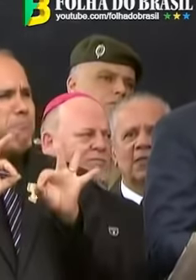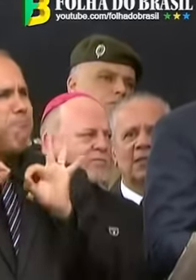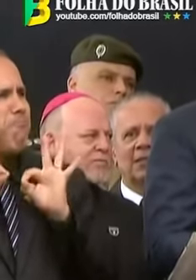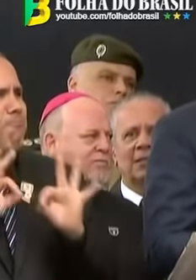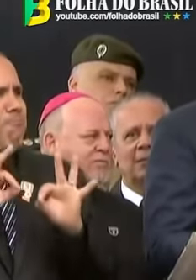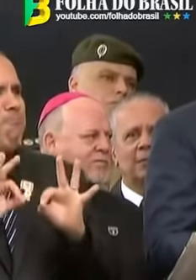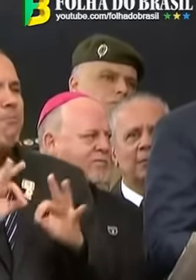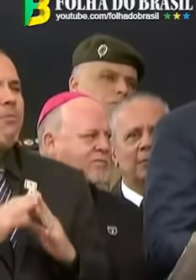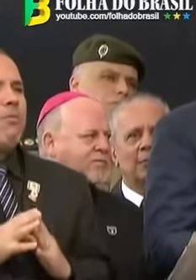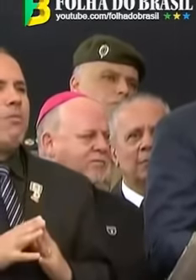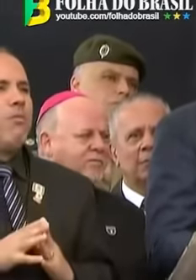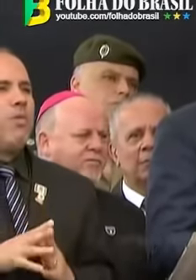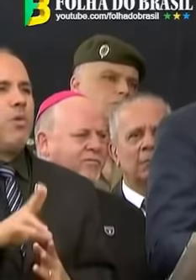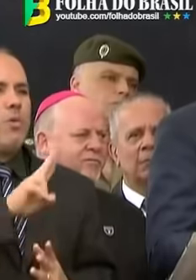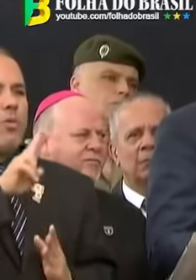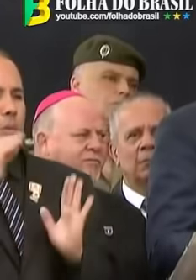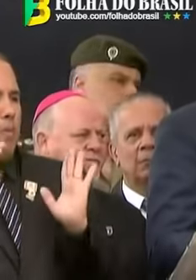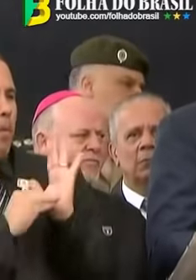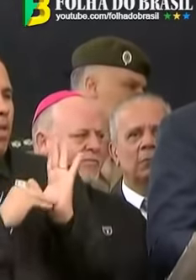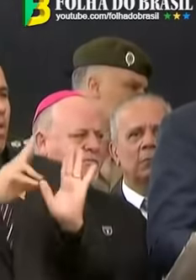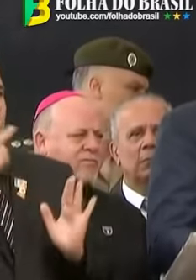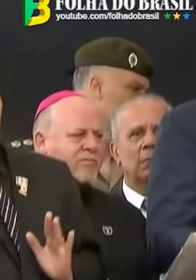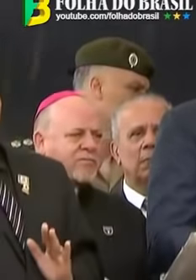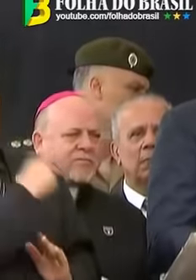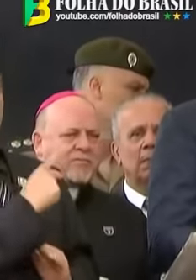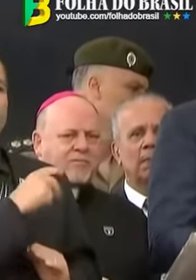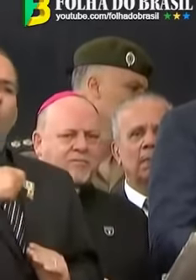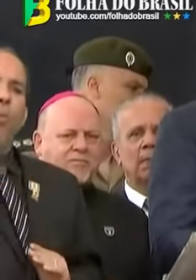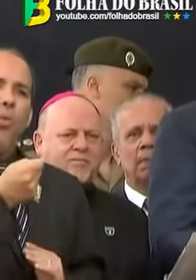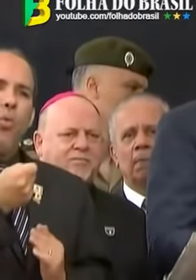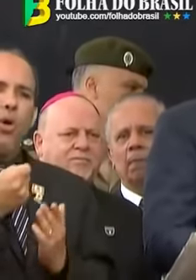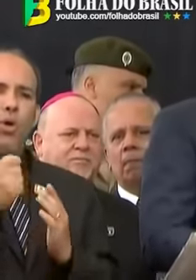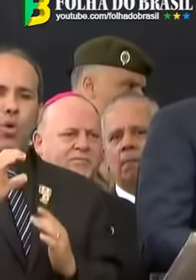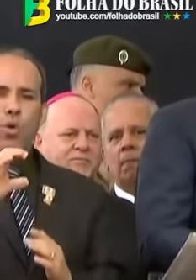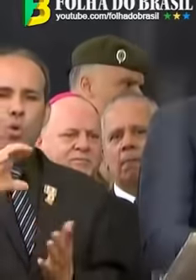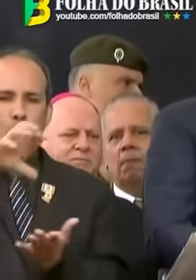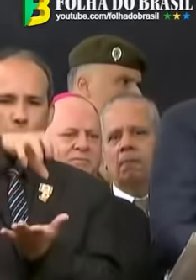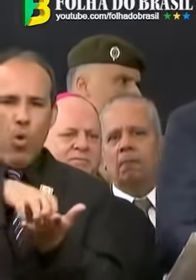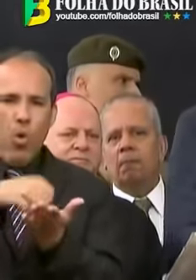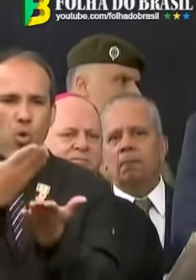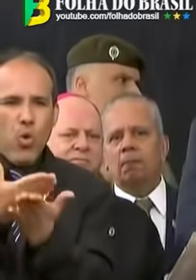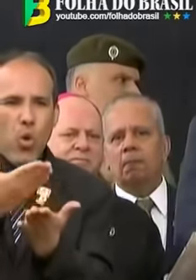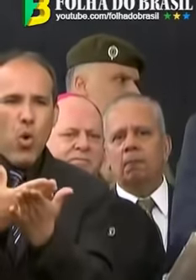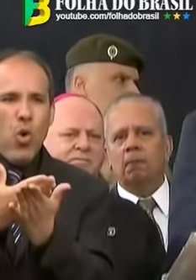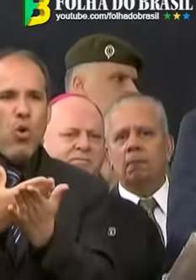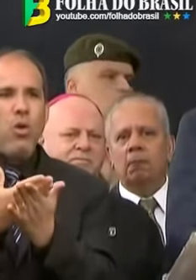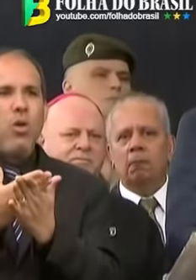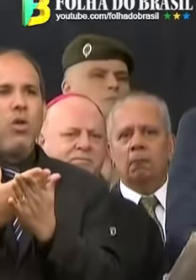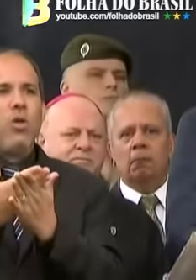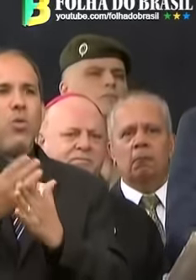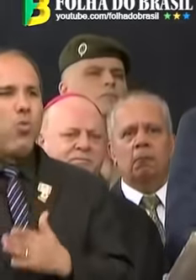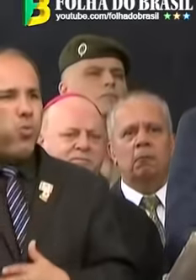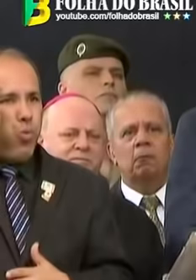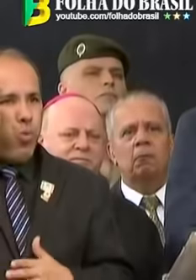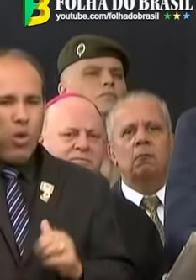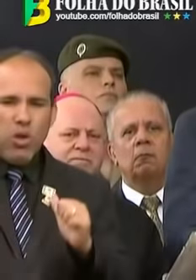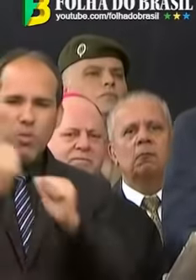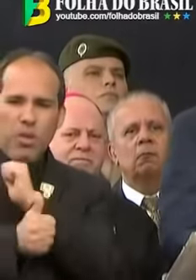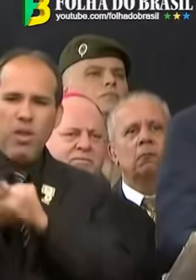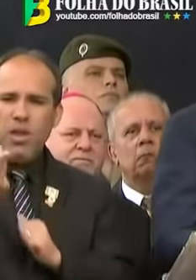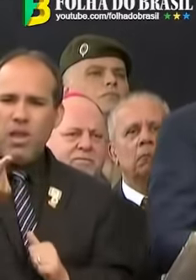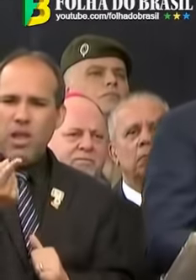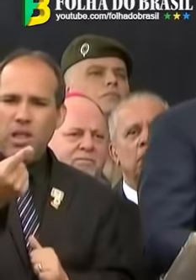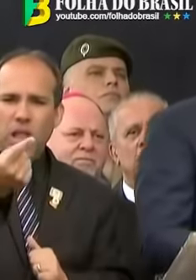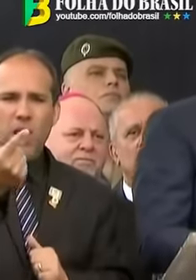forma honorífica, o seu nome. Complexo Educacional, Cultural e Esportivo, Eterno Comandante